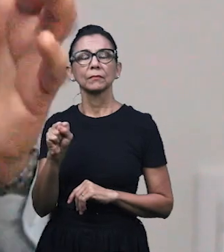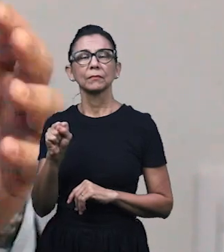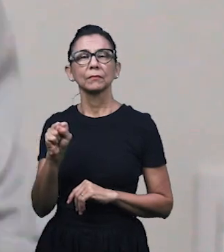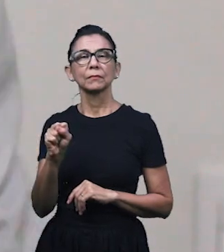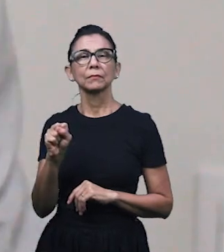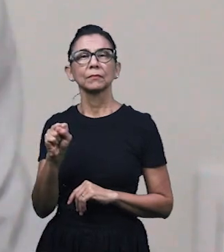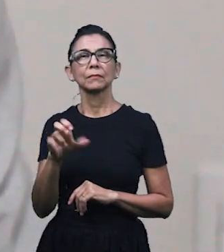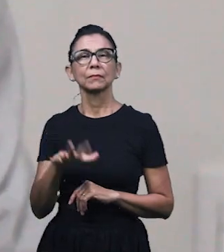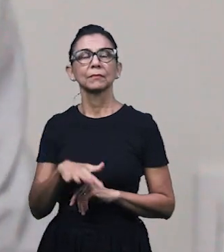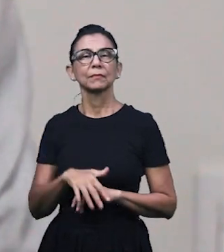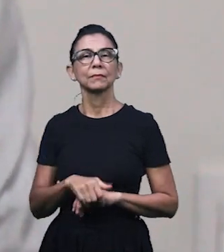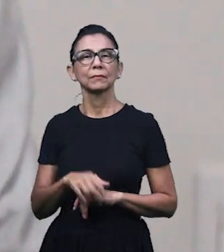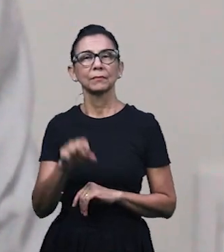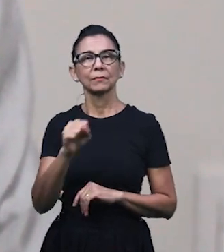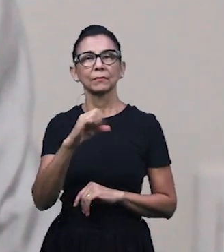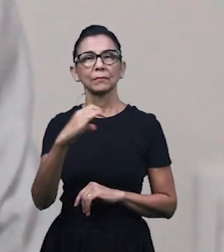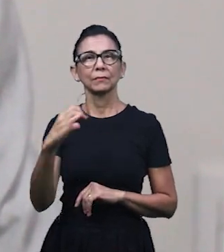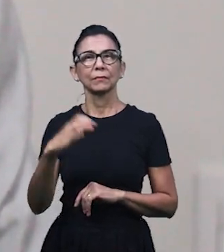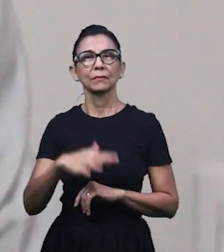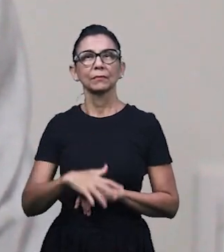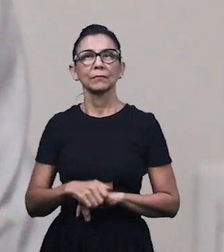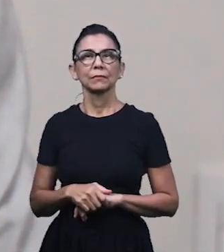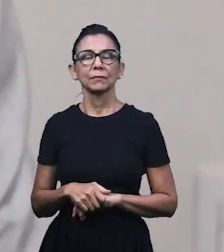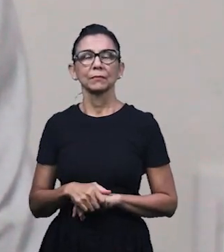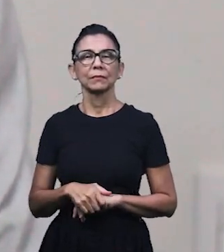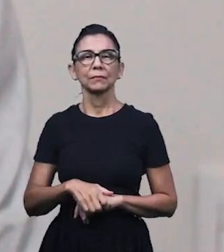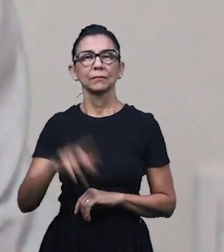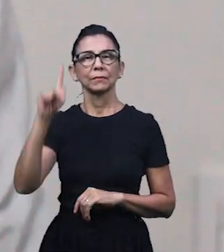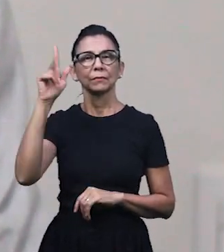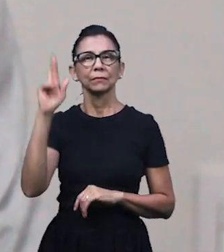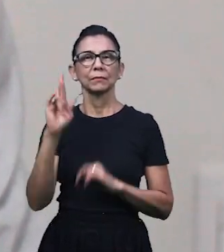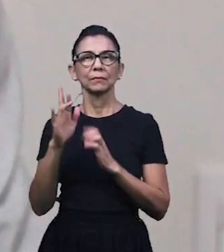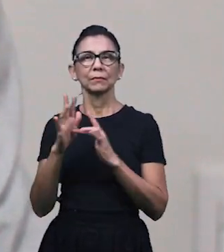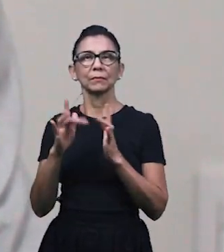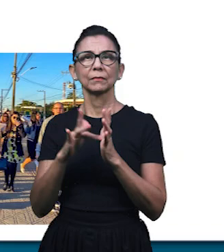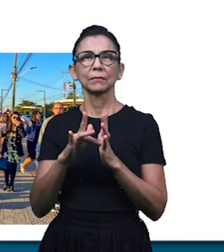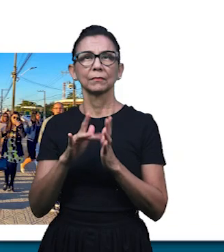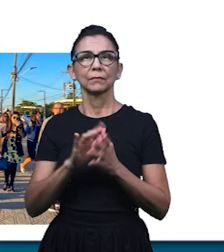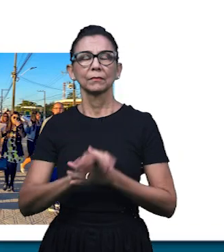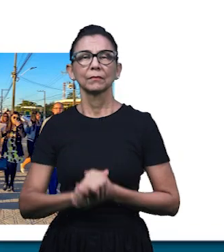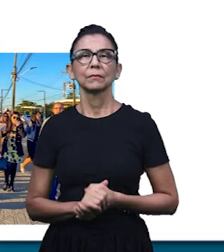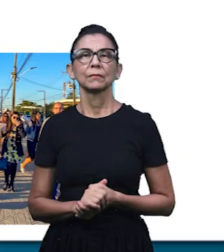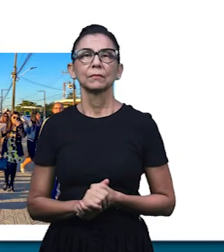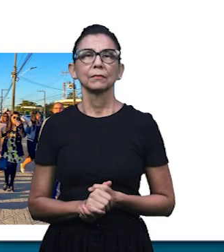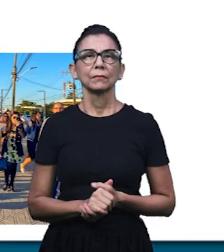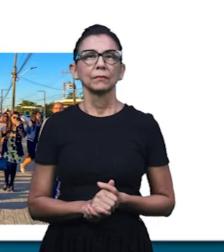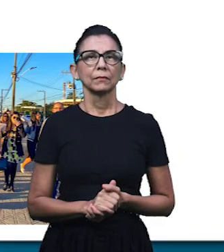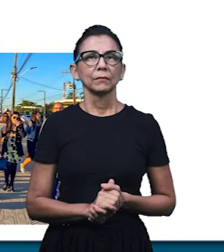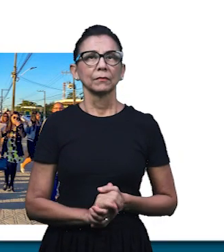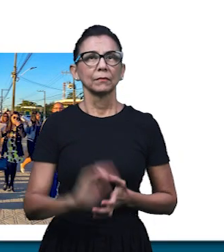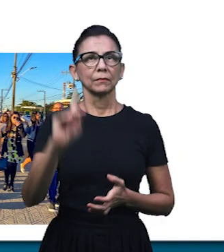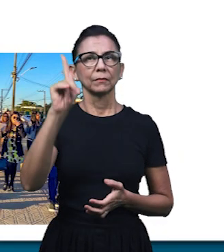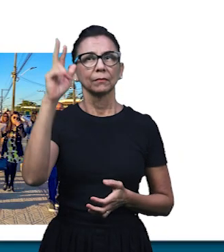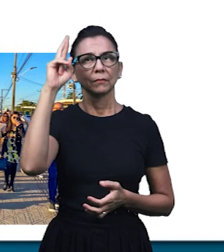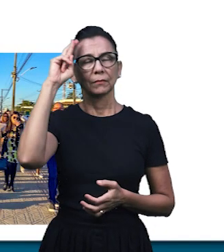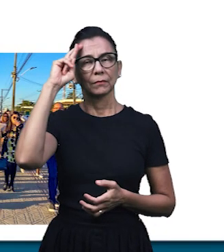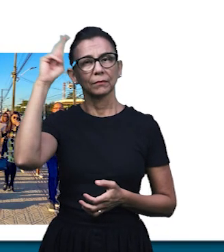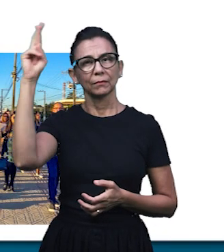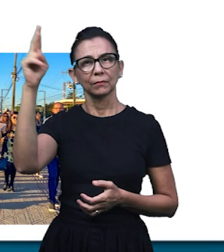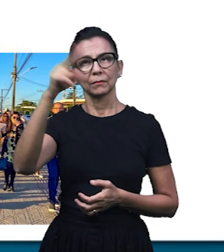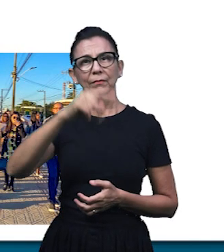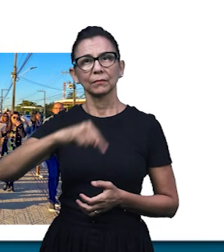em Xanxerê, Santa Catarina. Márcio, a paz do Senhor, seja bem-vindo ao Manaim News. A paz do Senhor a